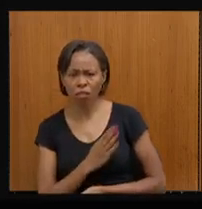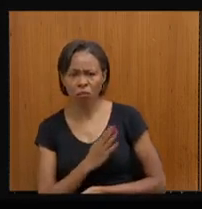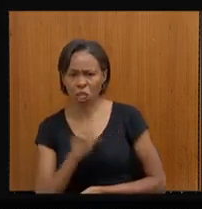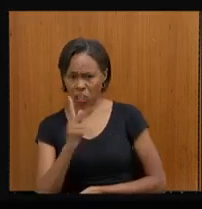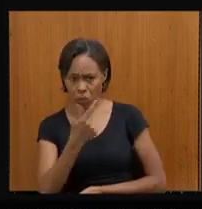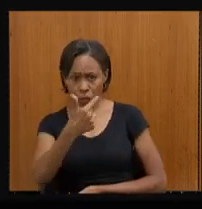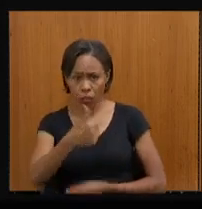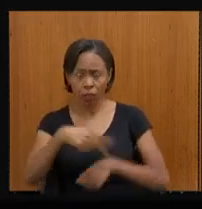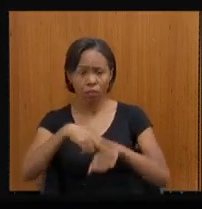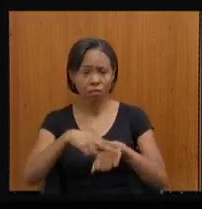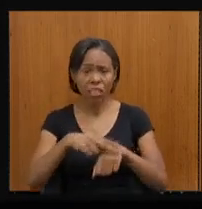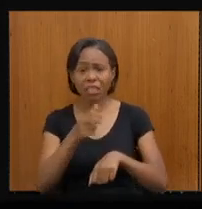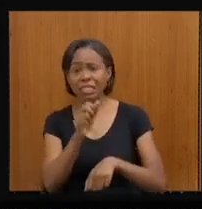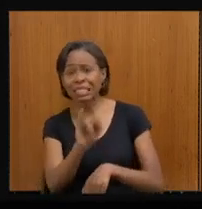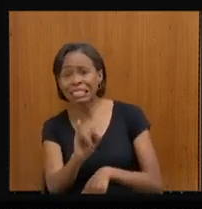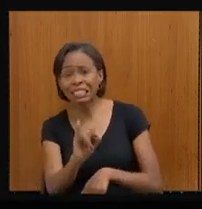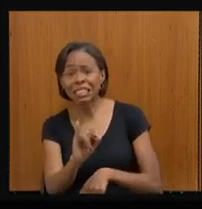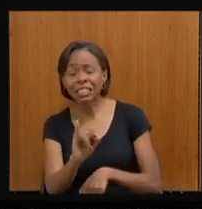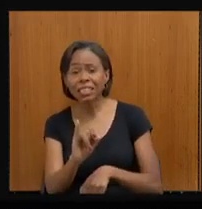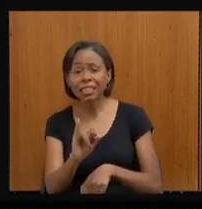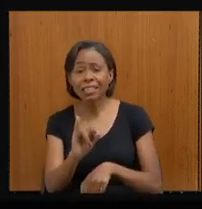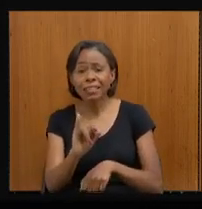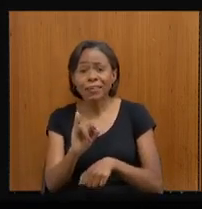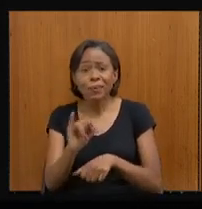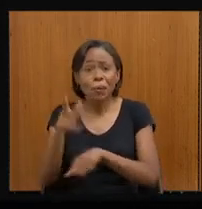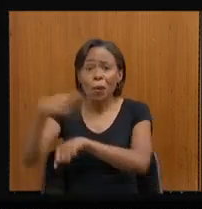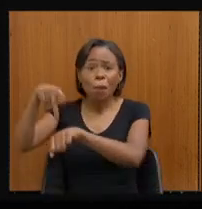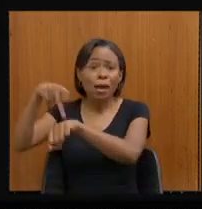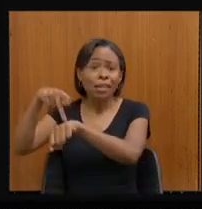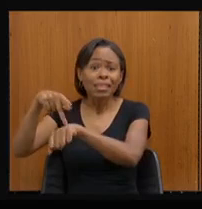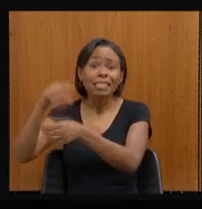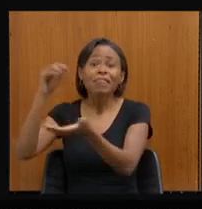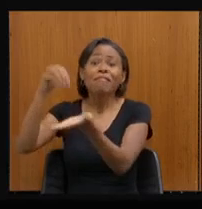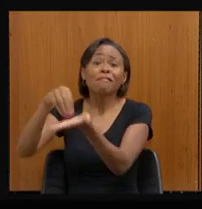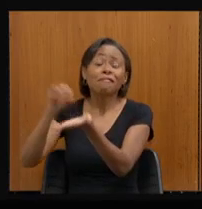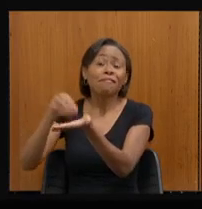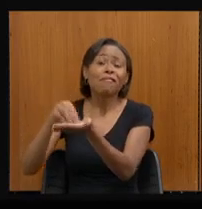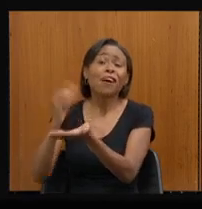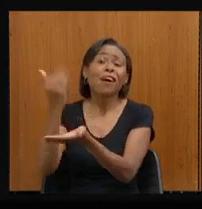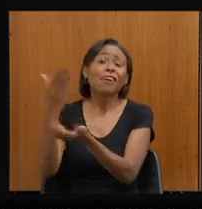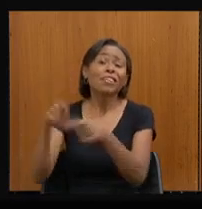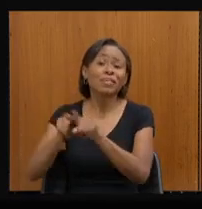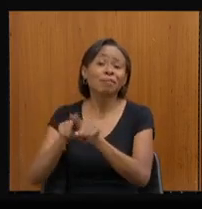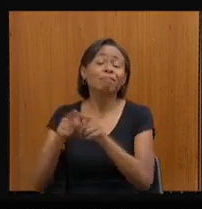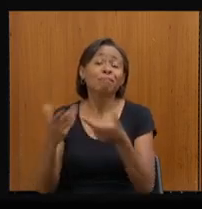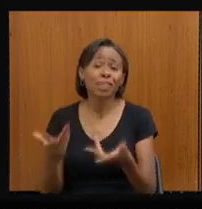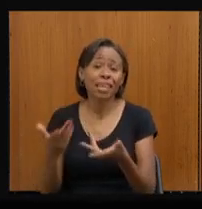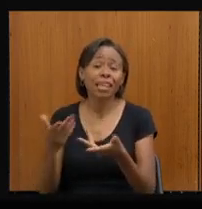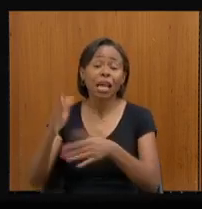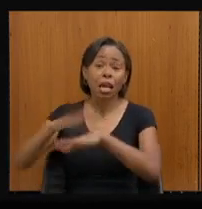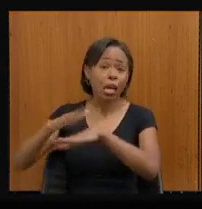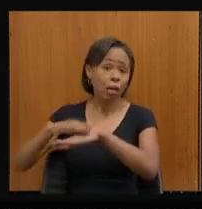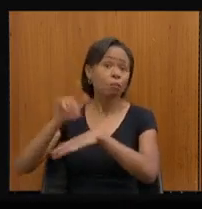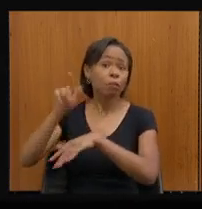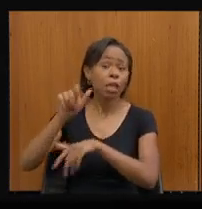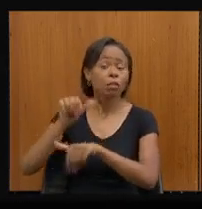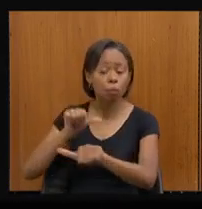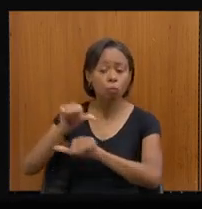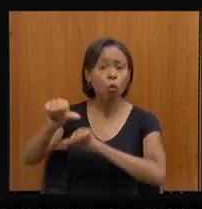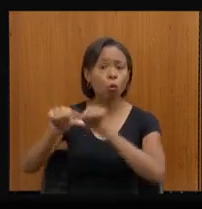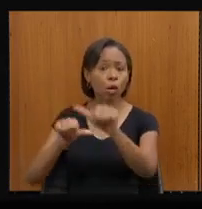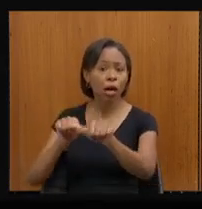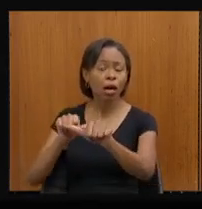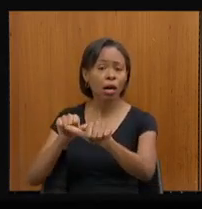hidrogênio verde se o país também não vai fazer a sua lição de casa e transformar e fazer a sua